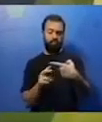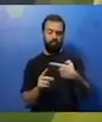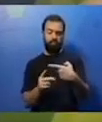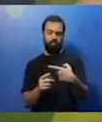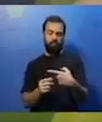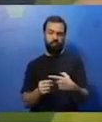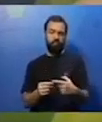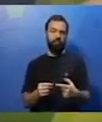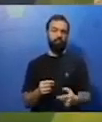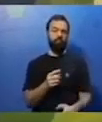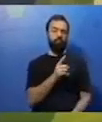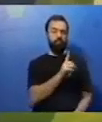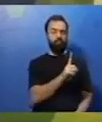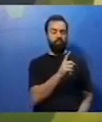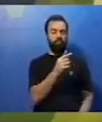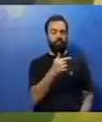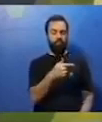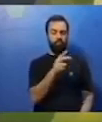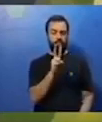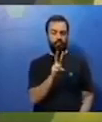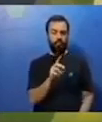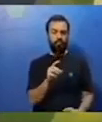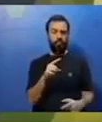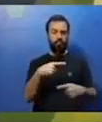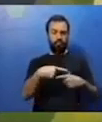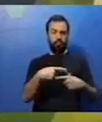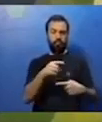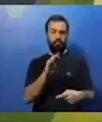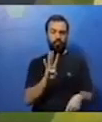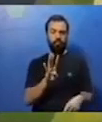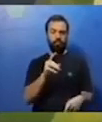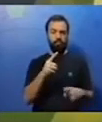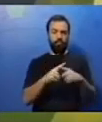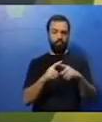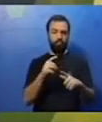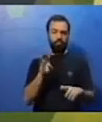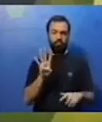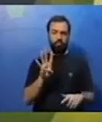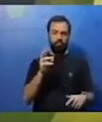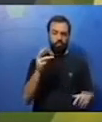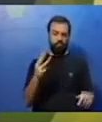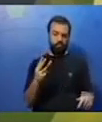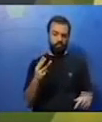a 4 vezes 43.